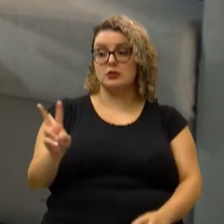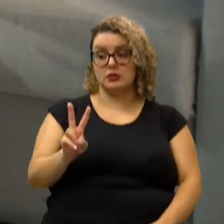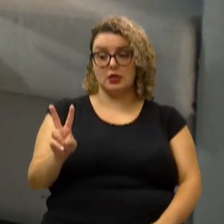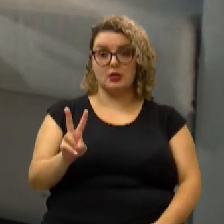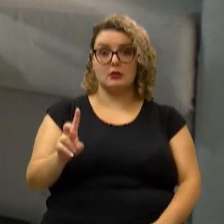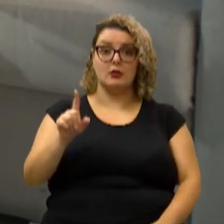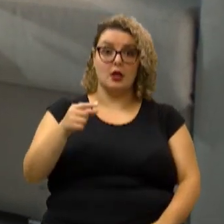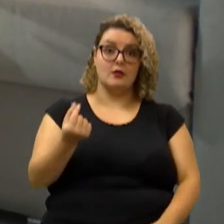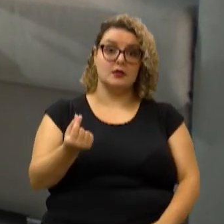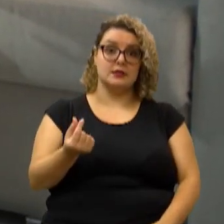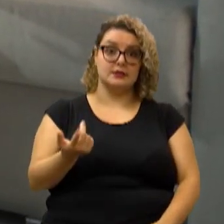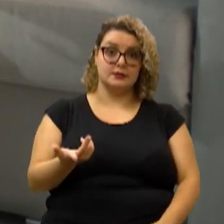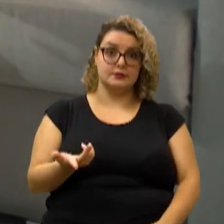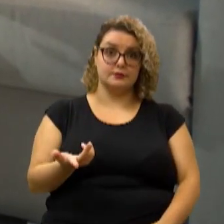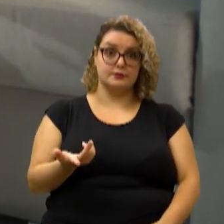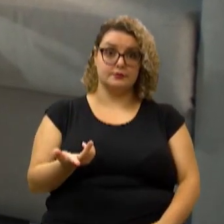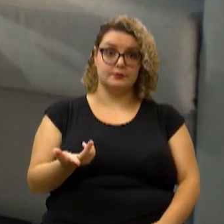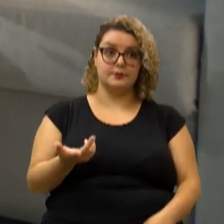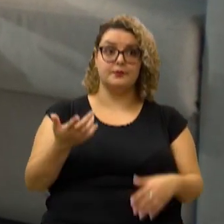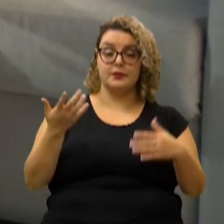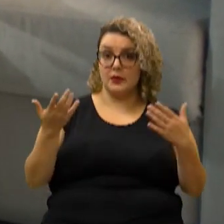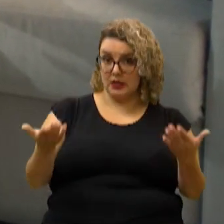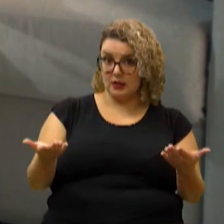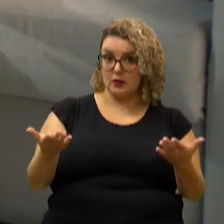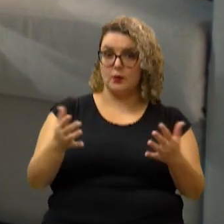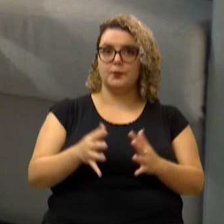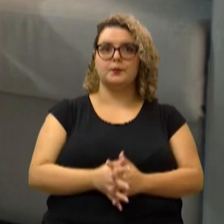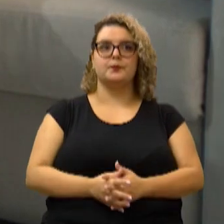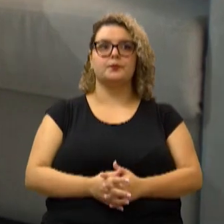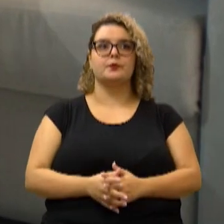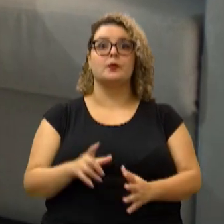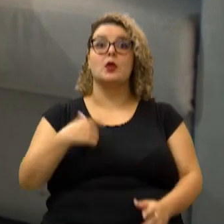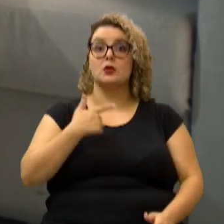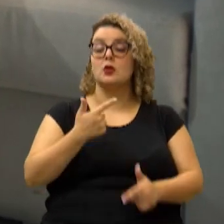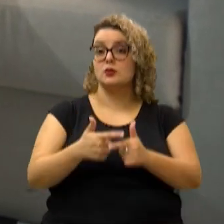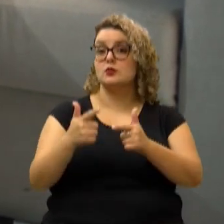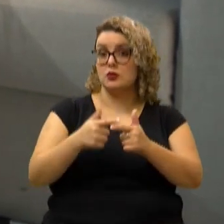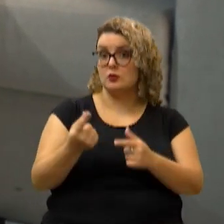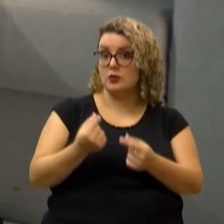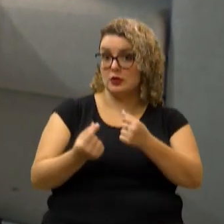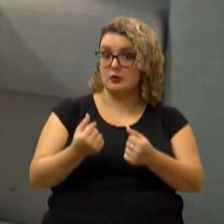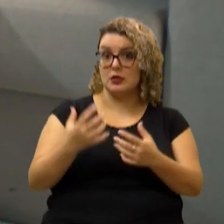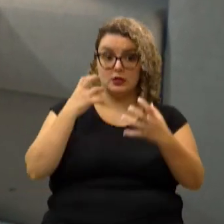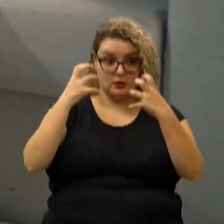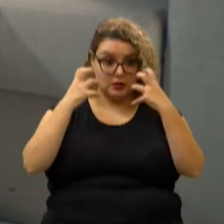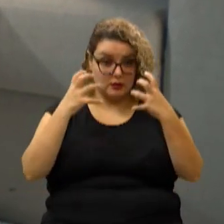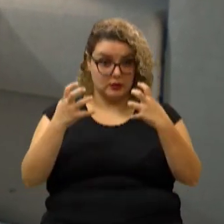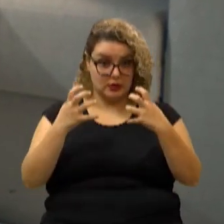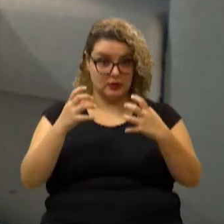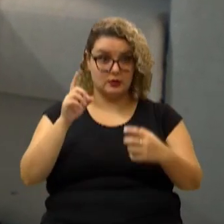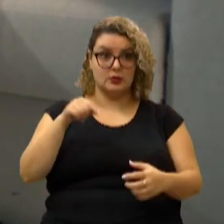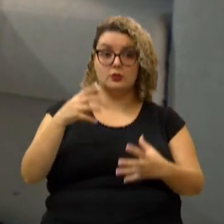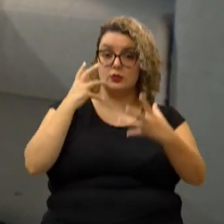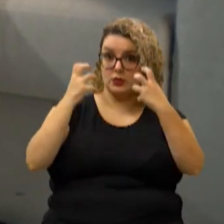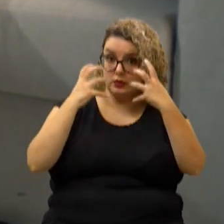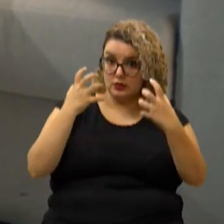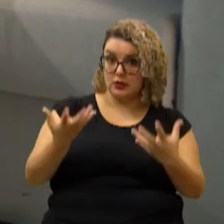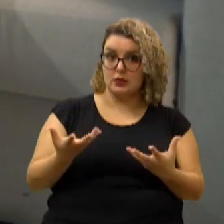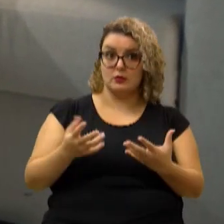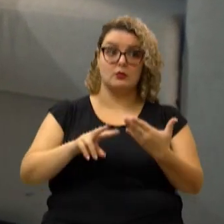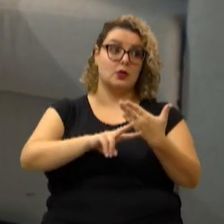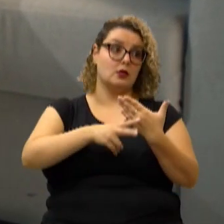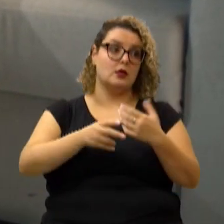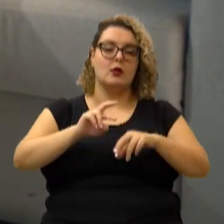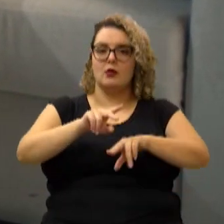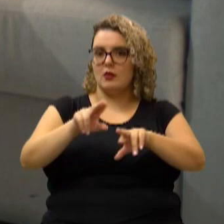entre casais é financeiro então a gente tem um problema financeiro que causa o estresse e o estresse traz